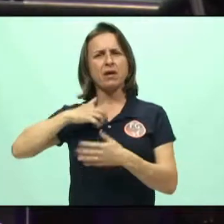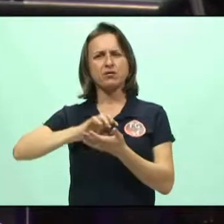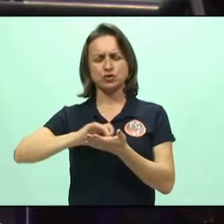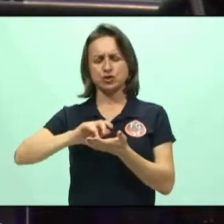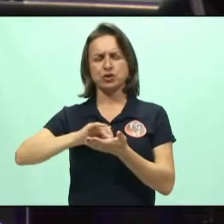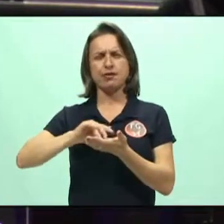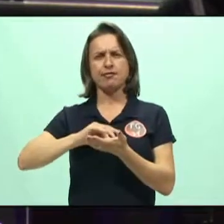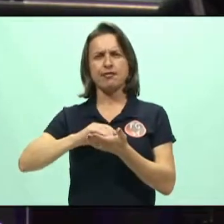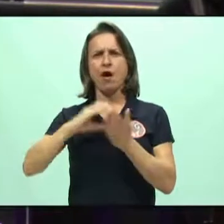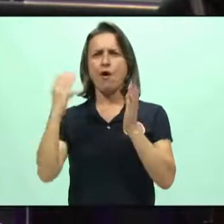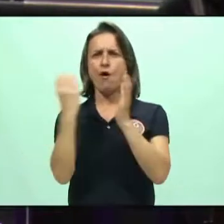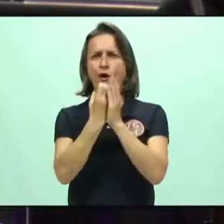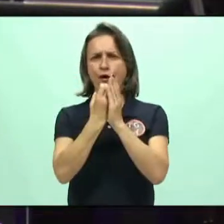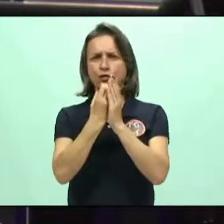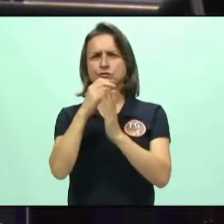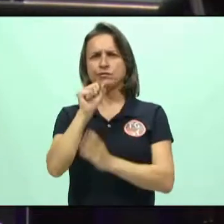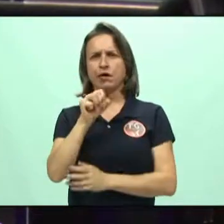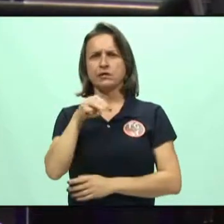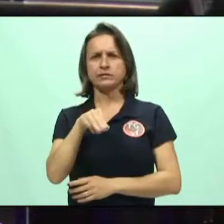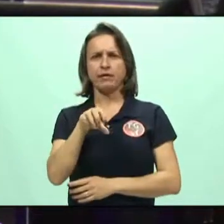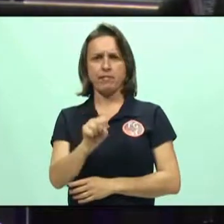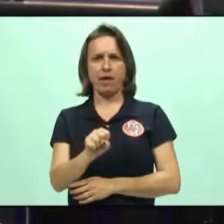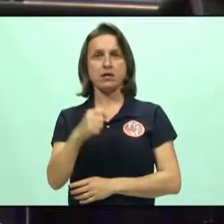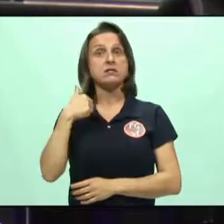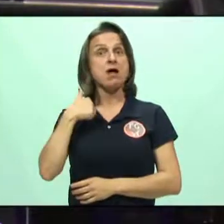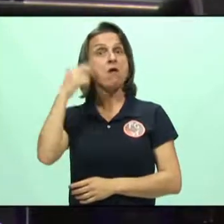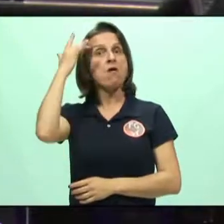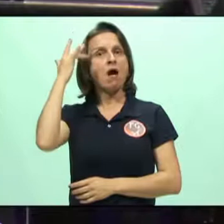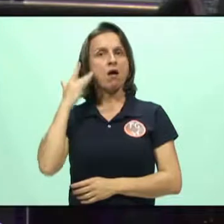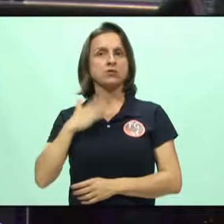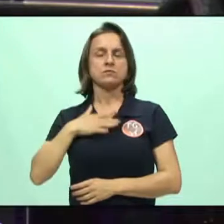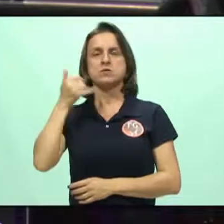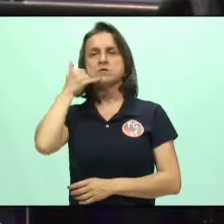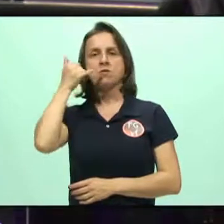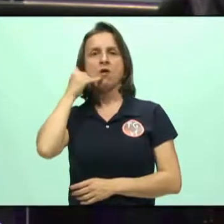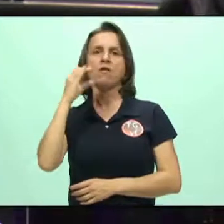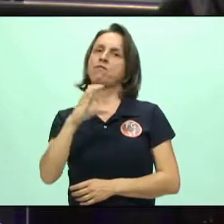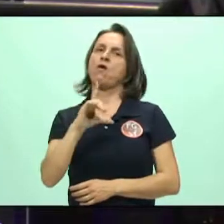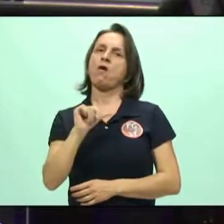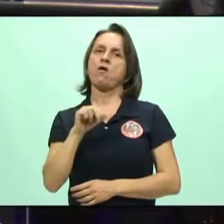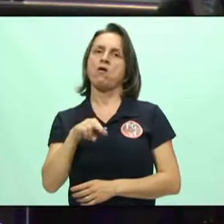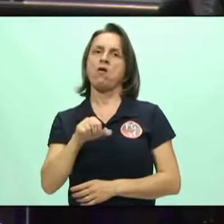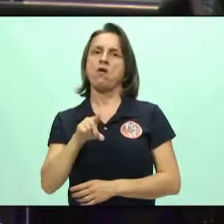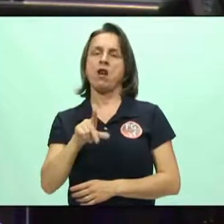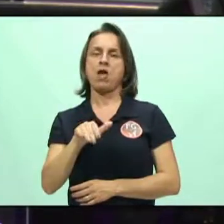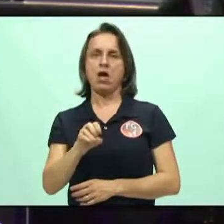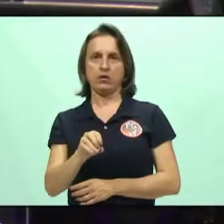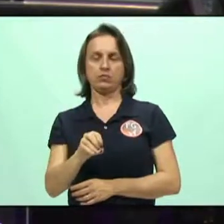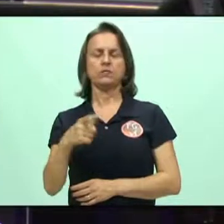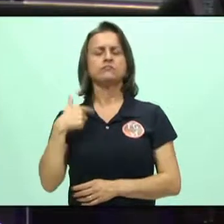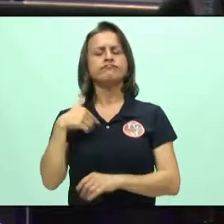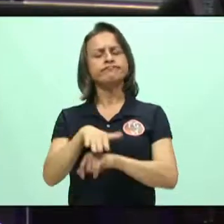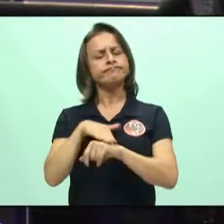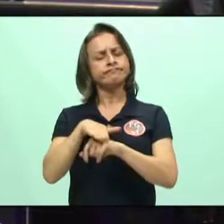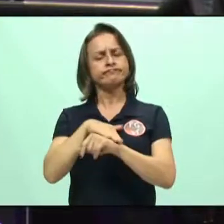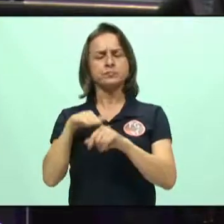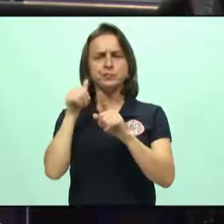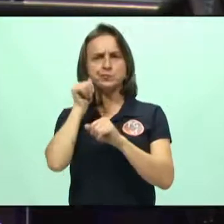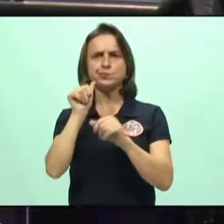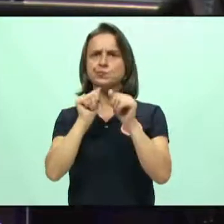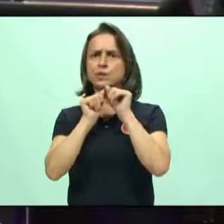e acredito que o meu celular foi clonado meu Whatsapp e eu conversando com assessor da assessora